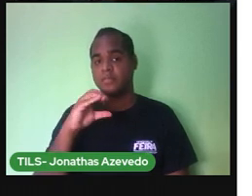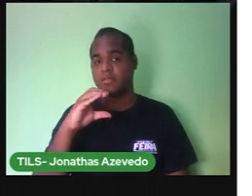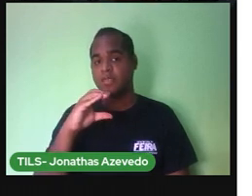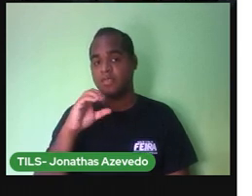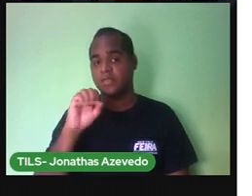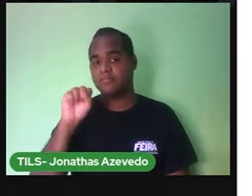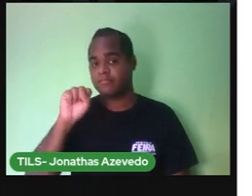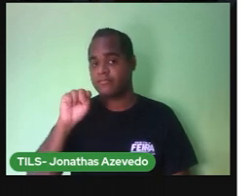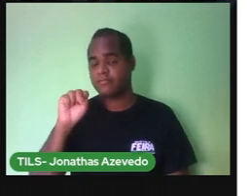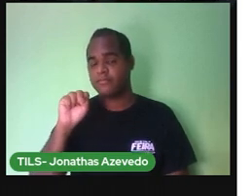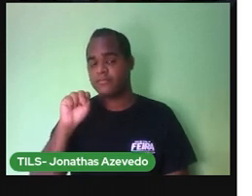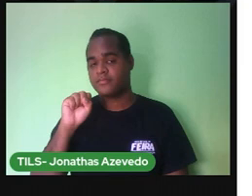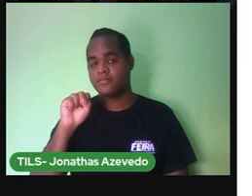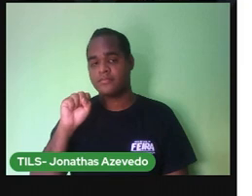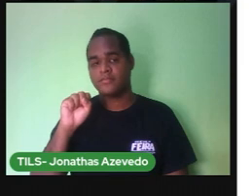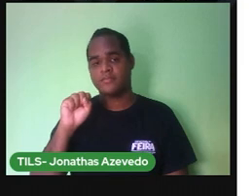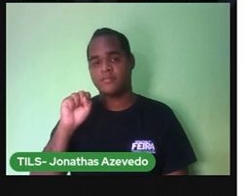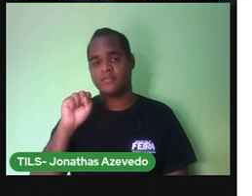S,